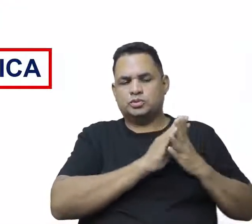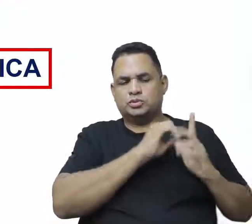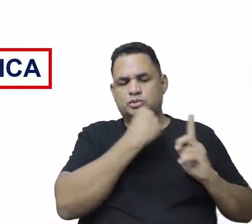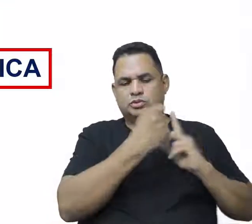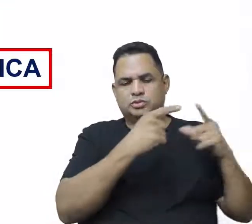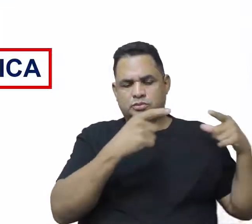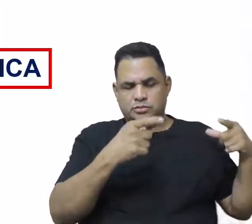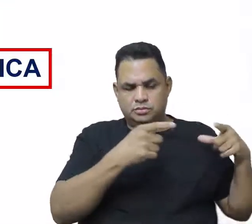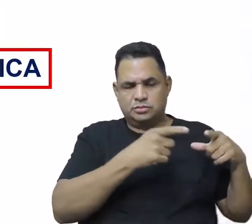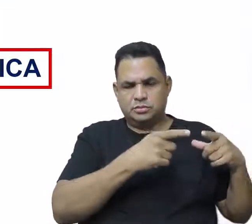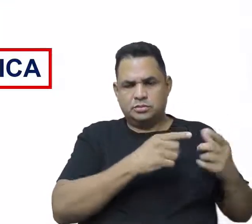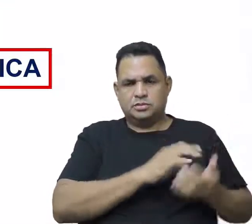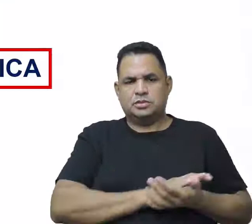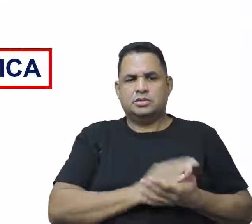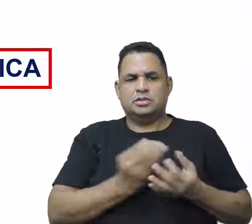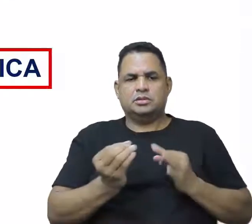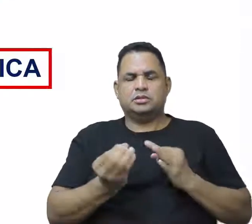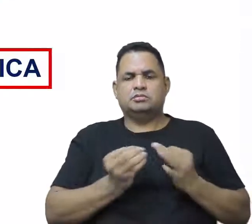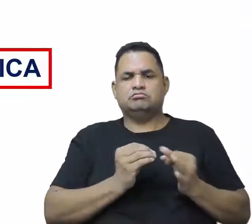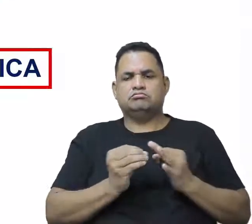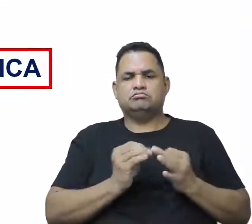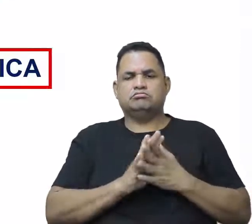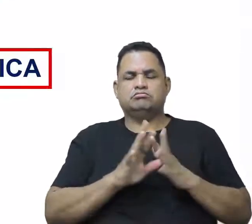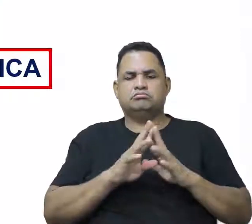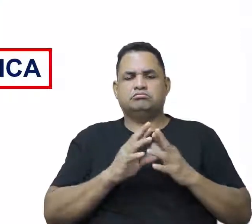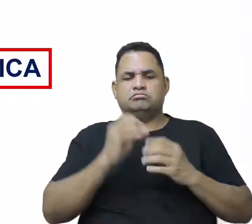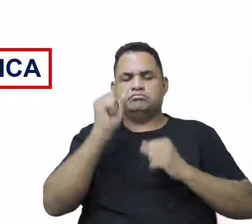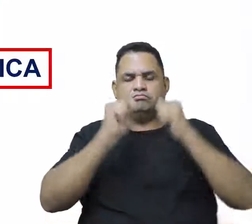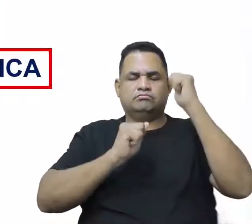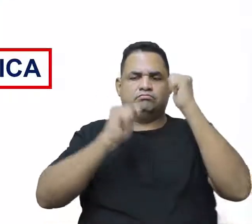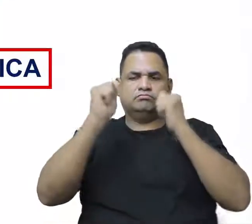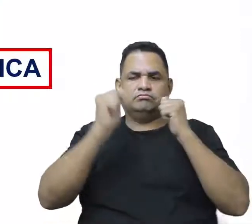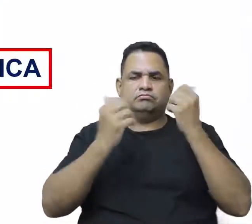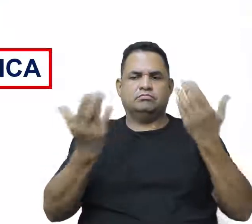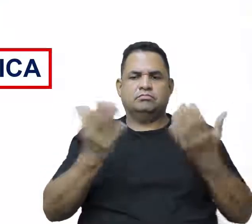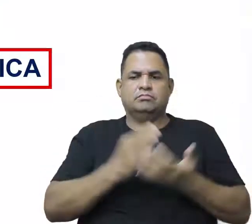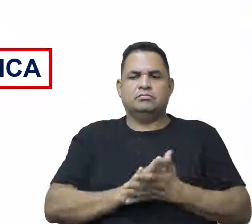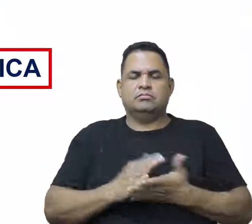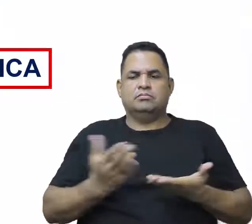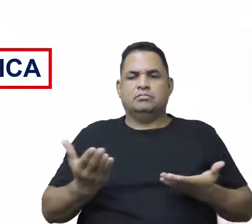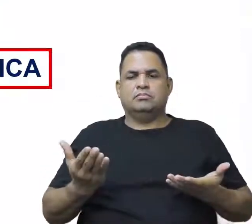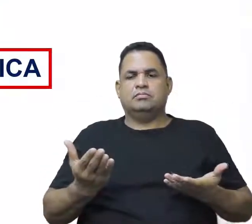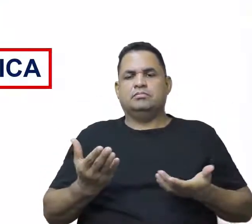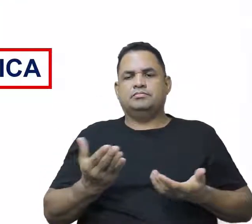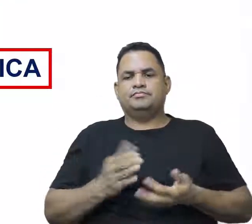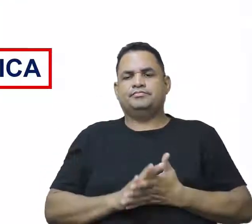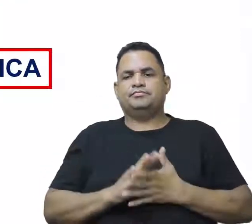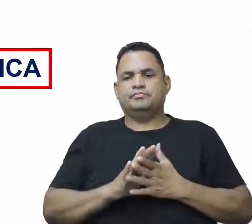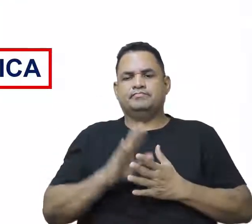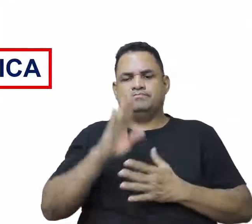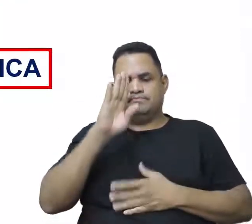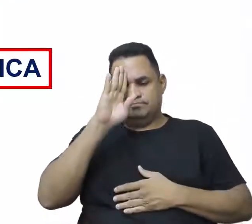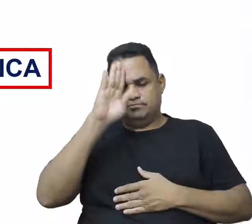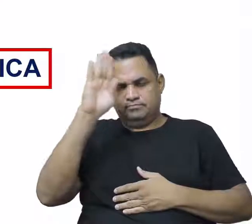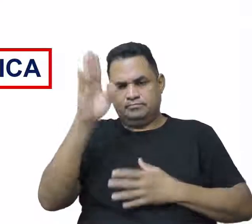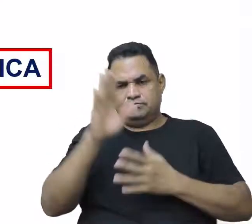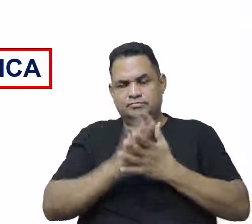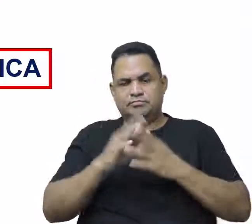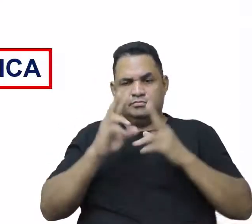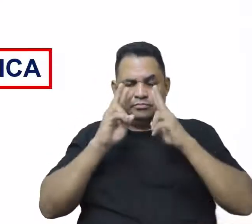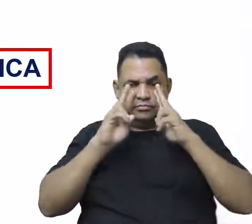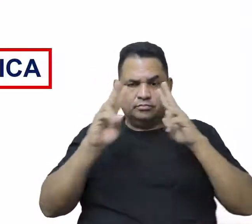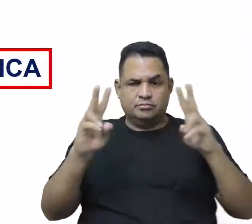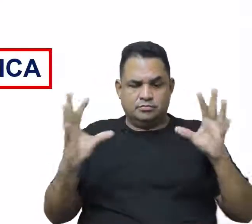orgânica, a sociedade mais complexas, mais industrializadas, né? Onde o que é essencial observar que